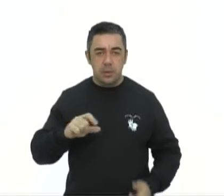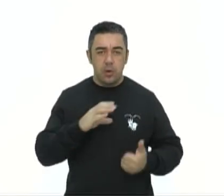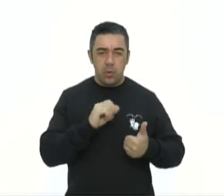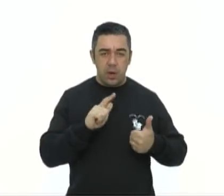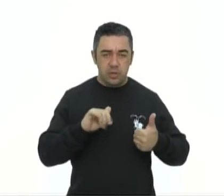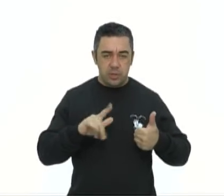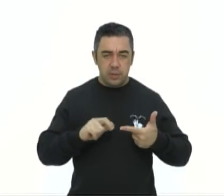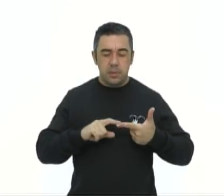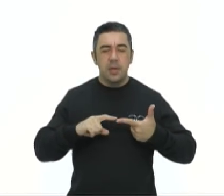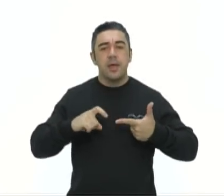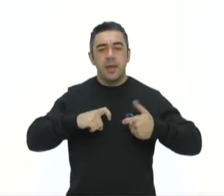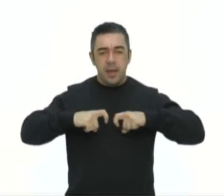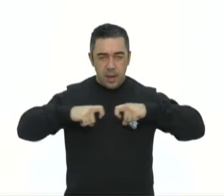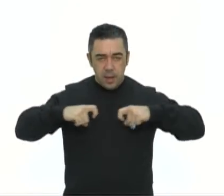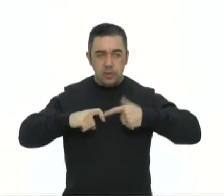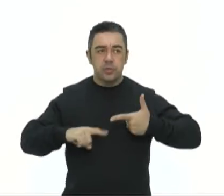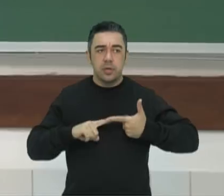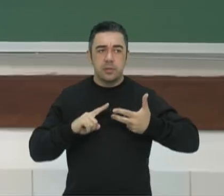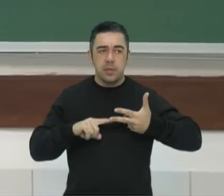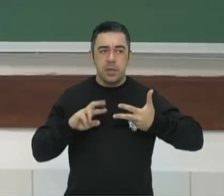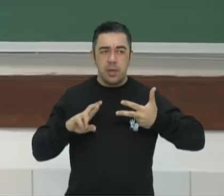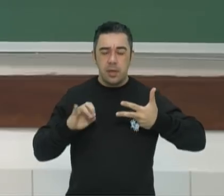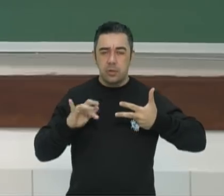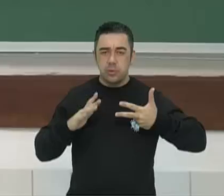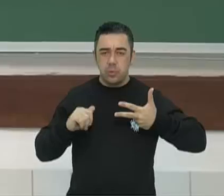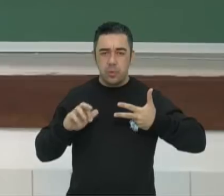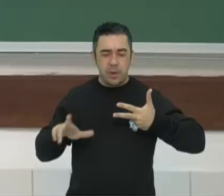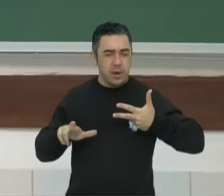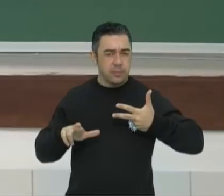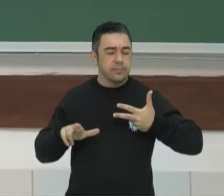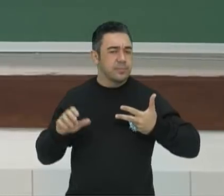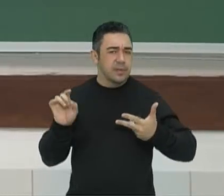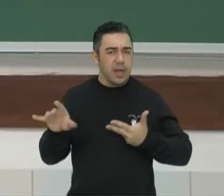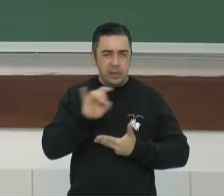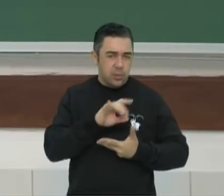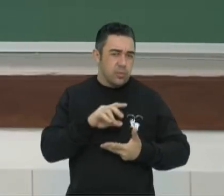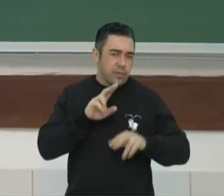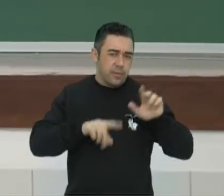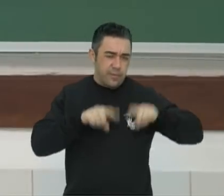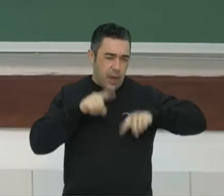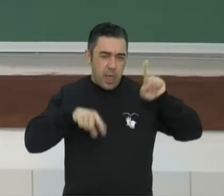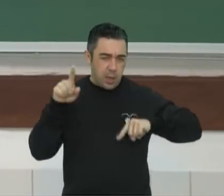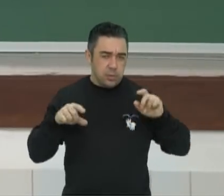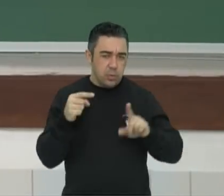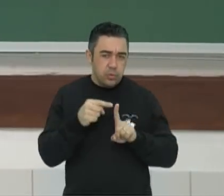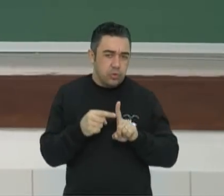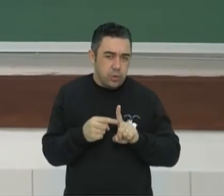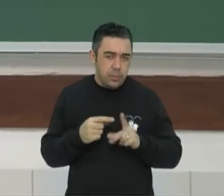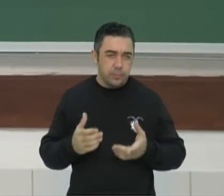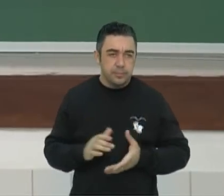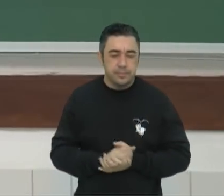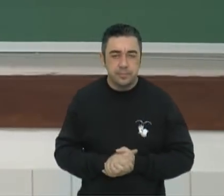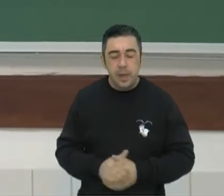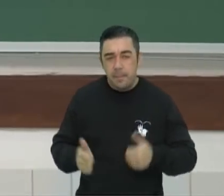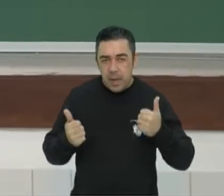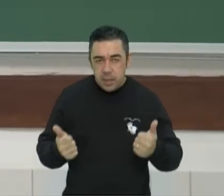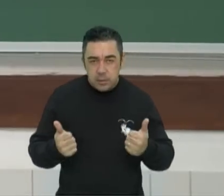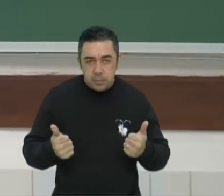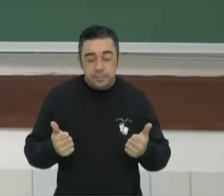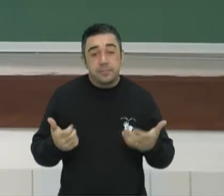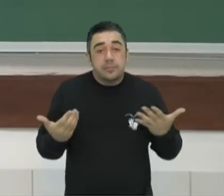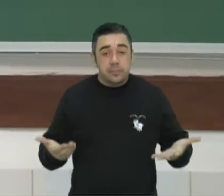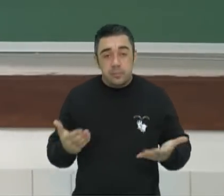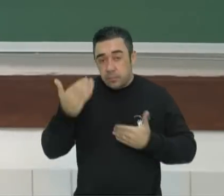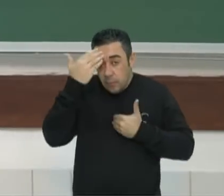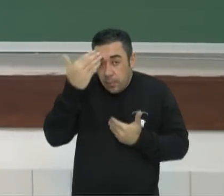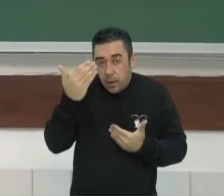as elásticas e as reticulares. Em quantidades variadas conforme o tipo de tecido. Beleza? Pessoal,